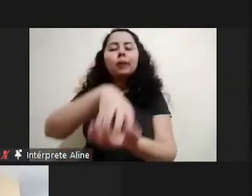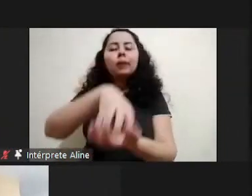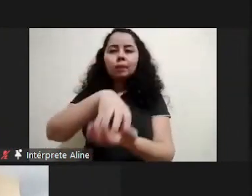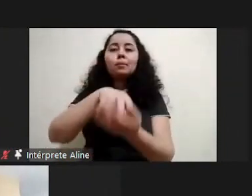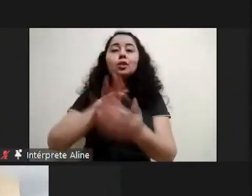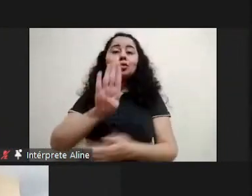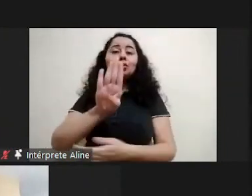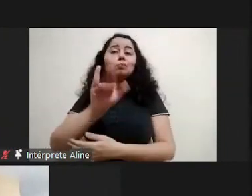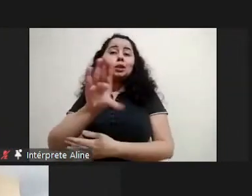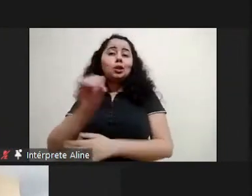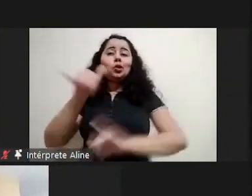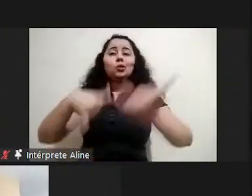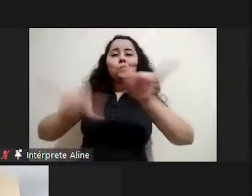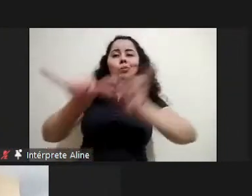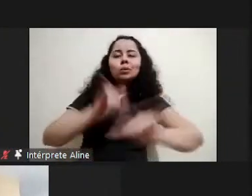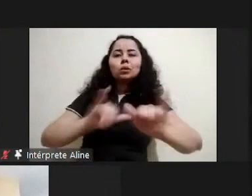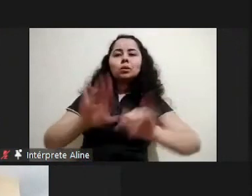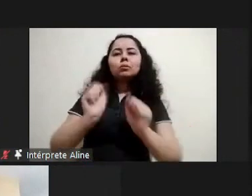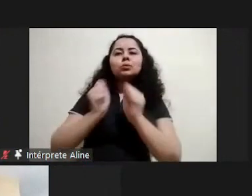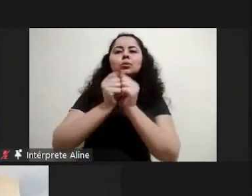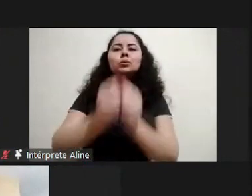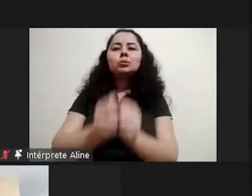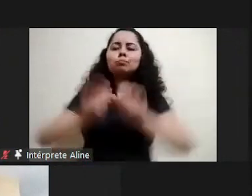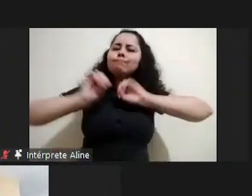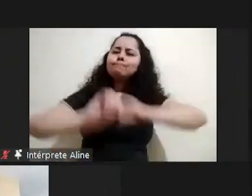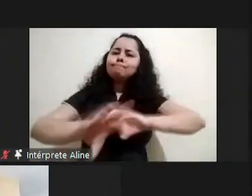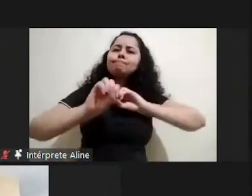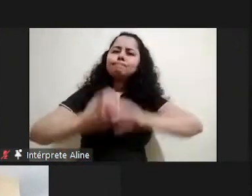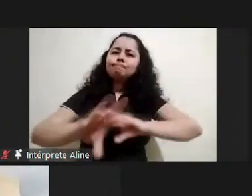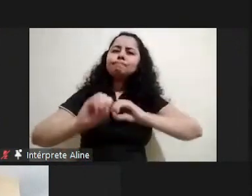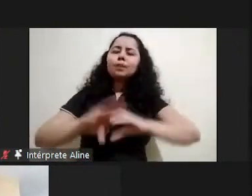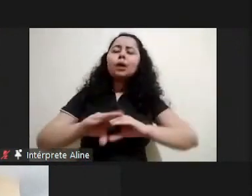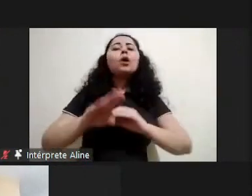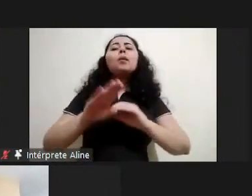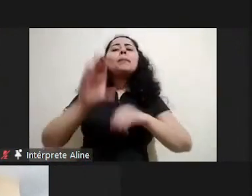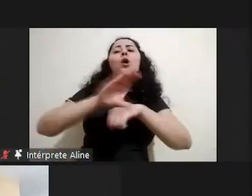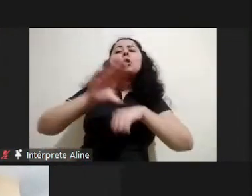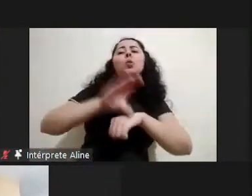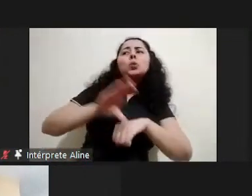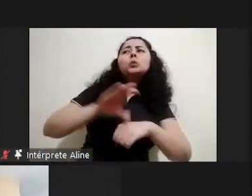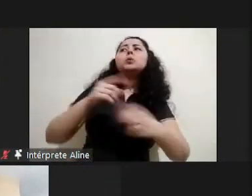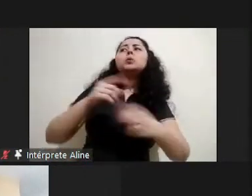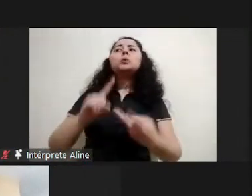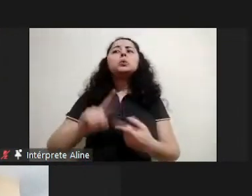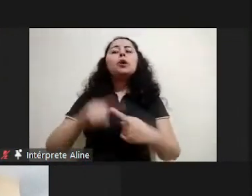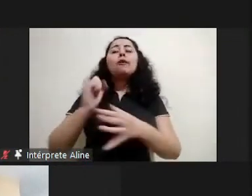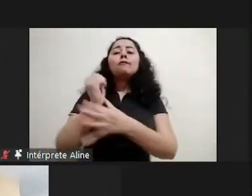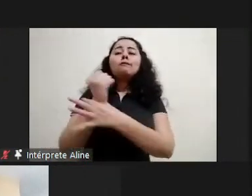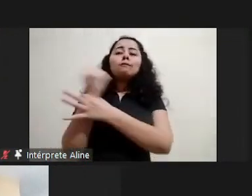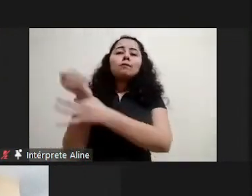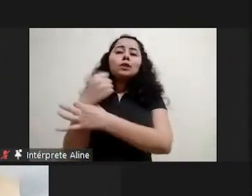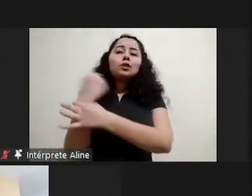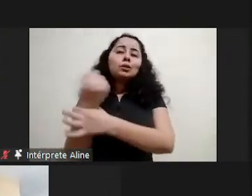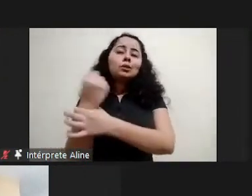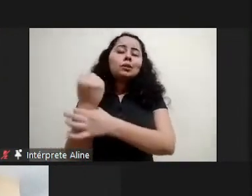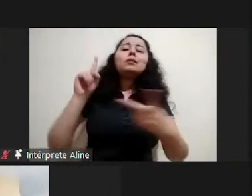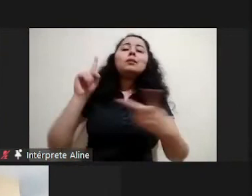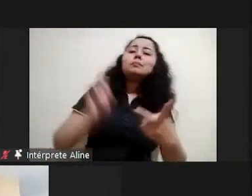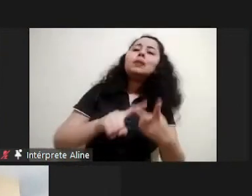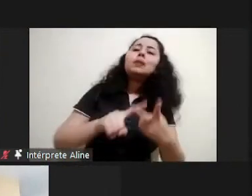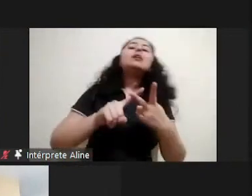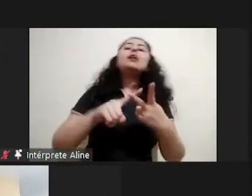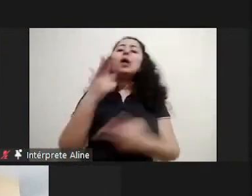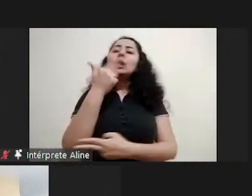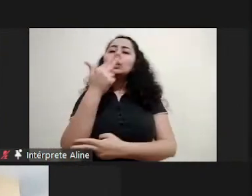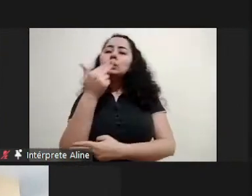diversos cursos de graduação, como o curso de Fisioterapia, Nutrição e no curso de Medicina, onde atuou por um período